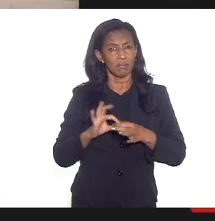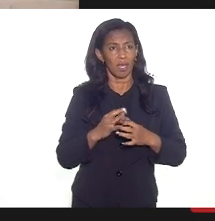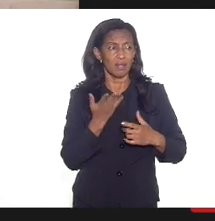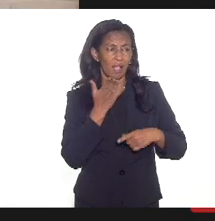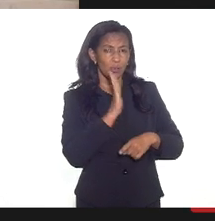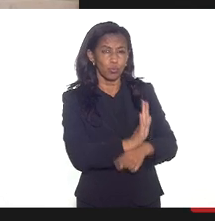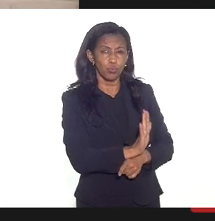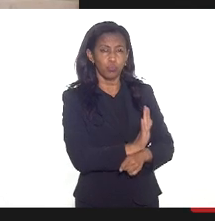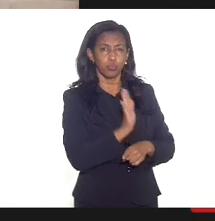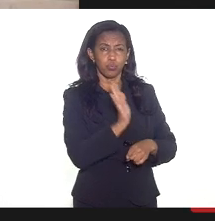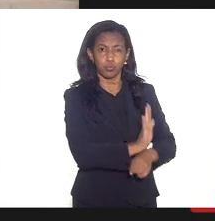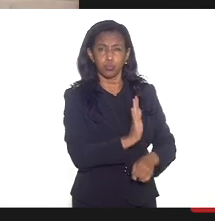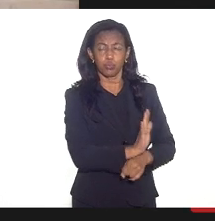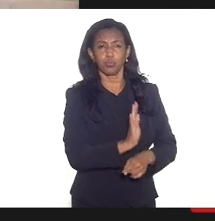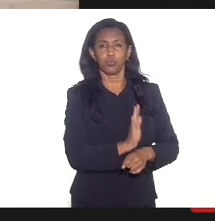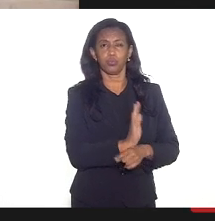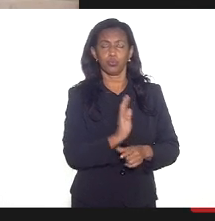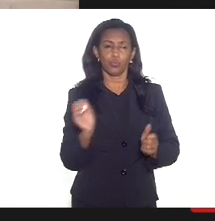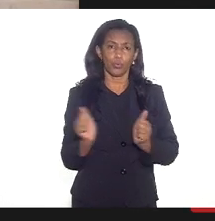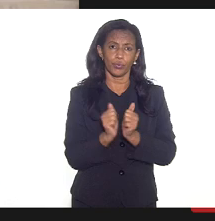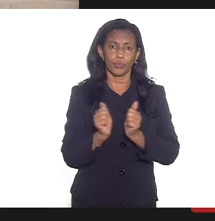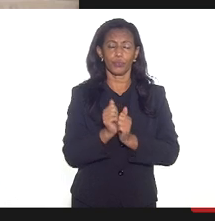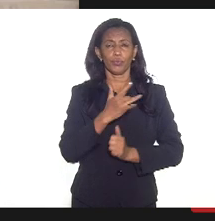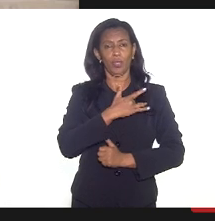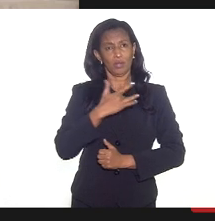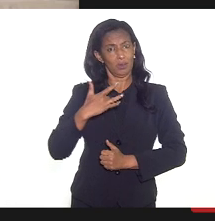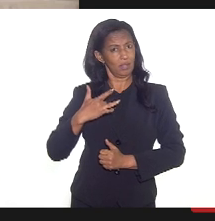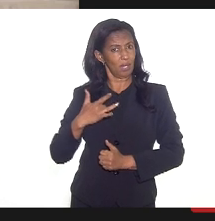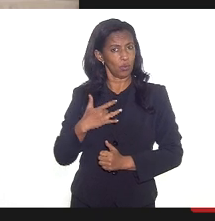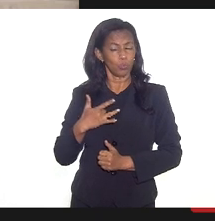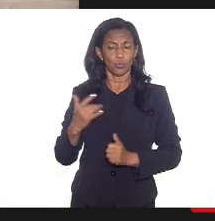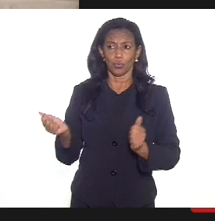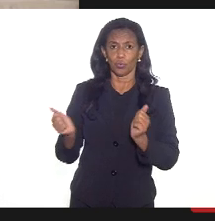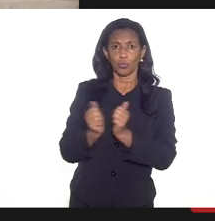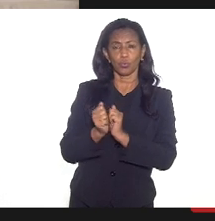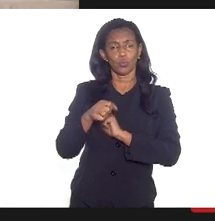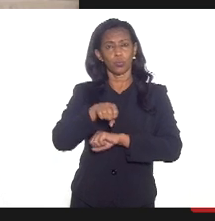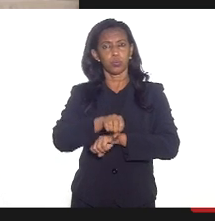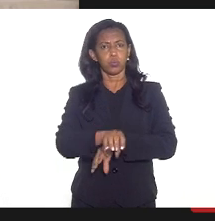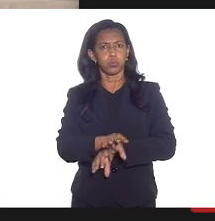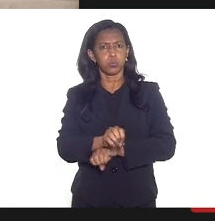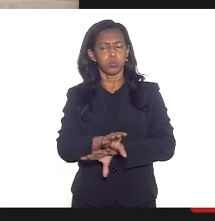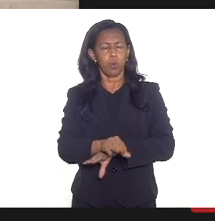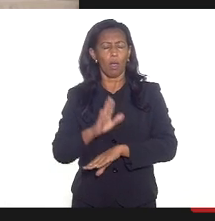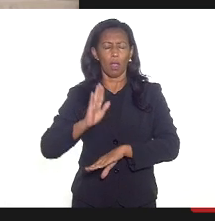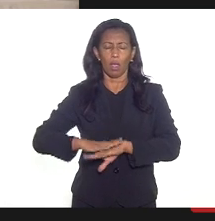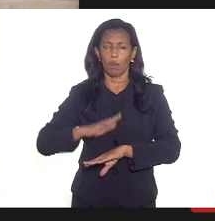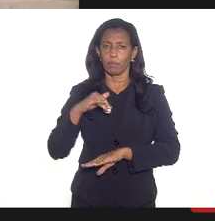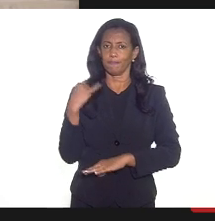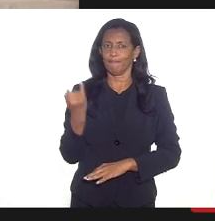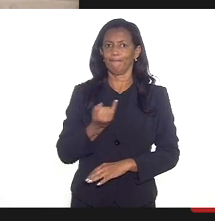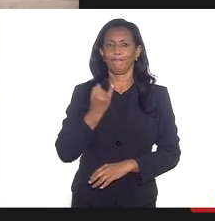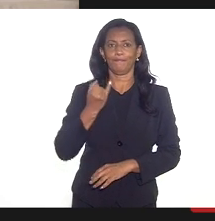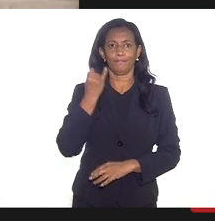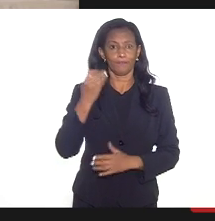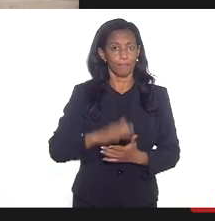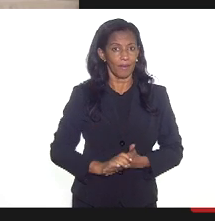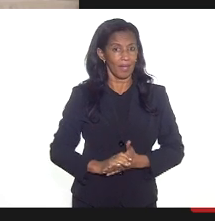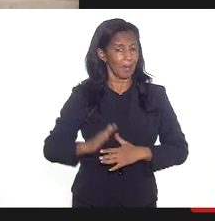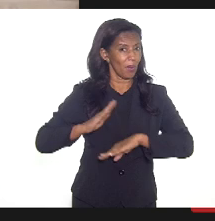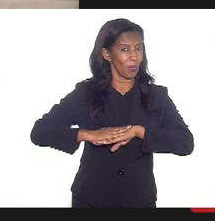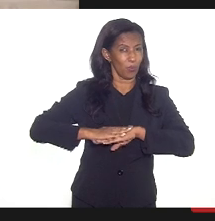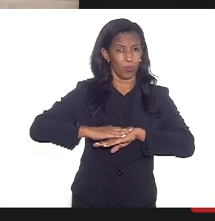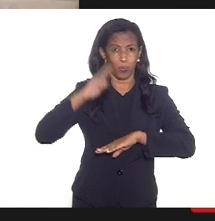essa intersetorialidade junto com a saúde, junto com a educação, é de suma importância, de